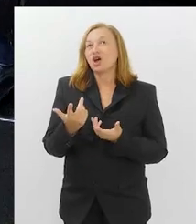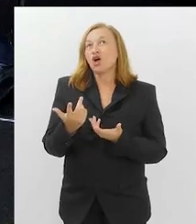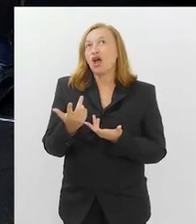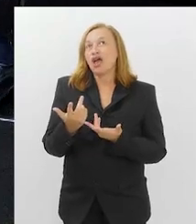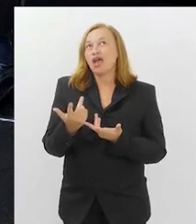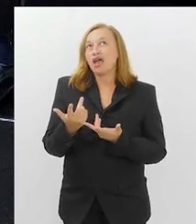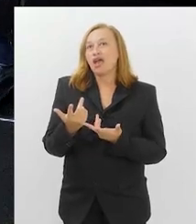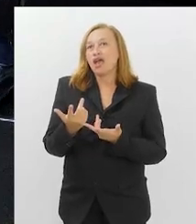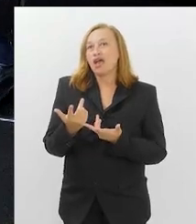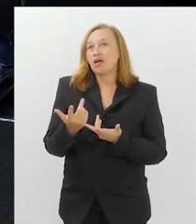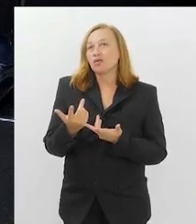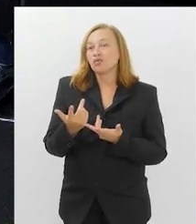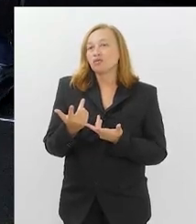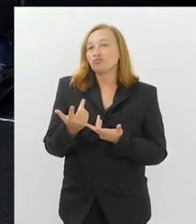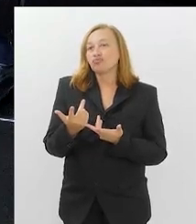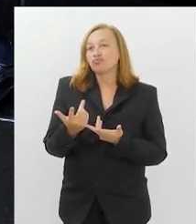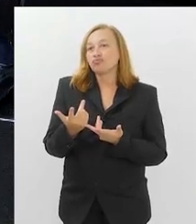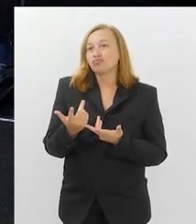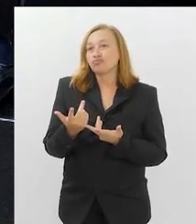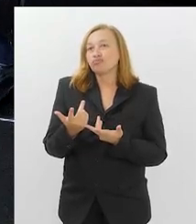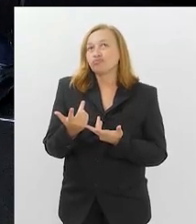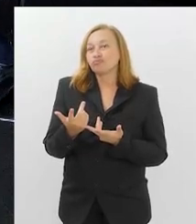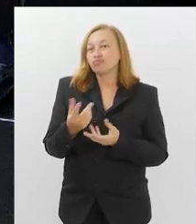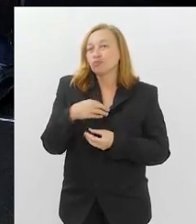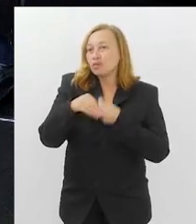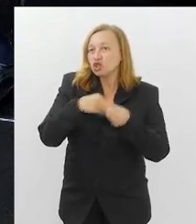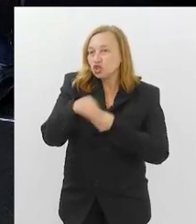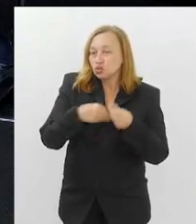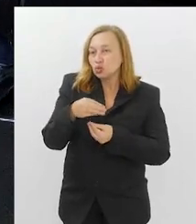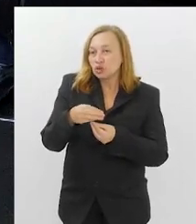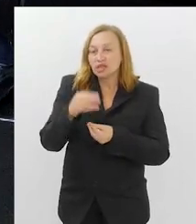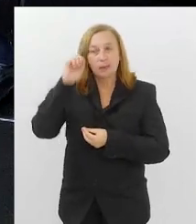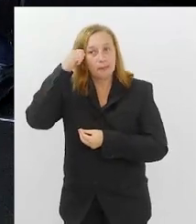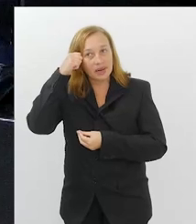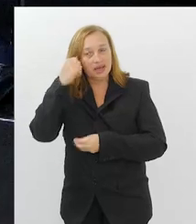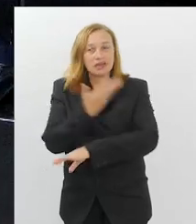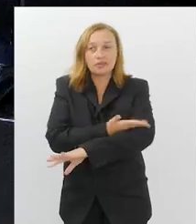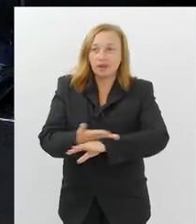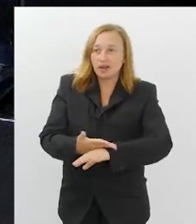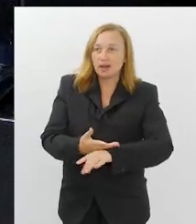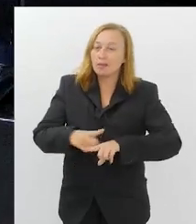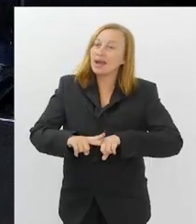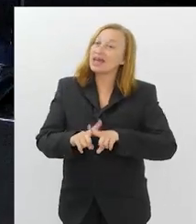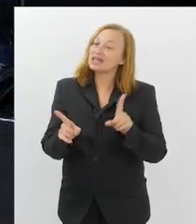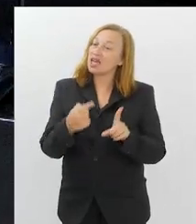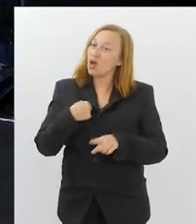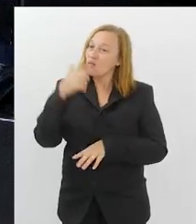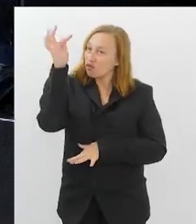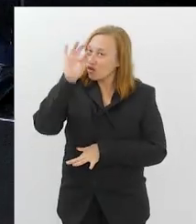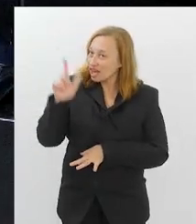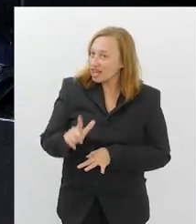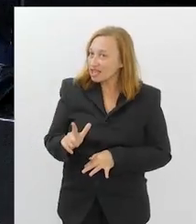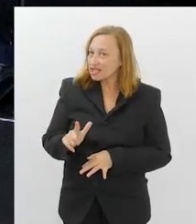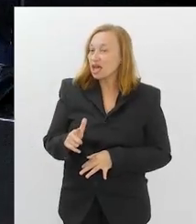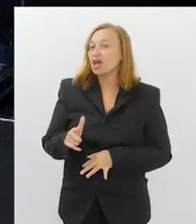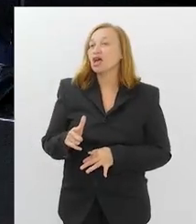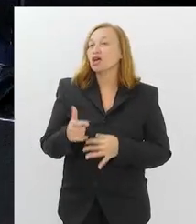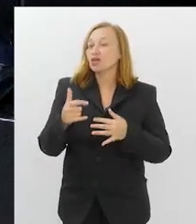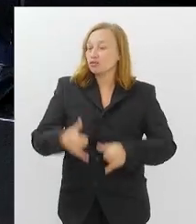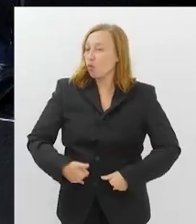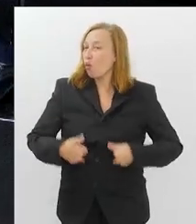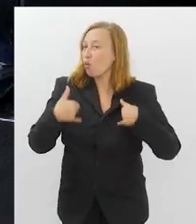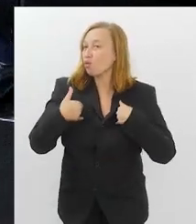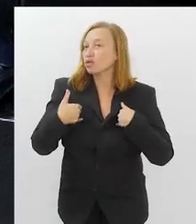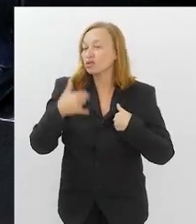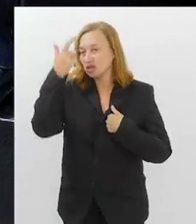muito satisfatório para nós. Mas sou parda e fico feliz com isso, porque eu sou preta. Eu tenho orgulho de ser preta, não